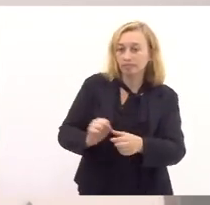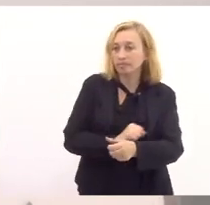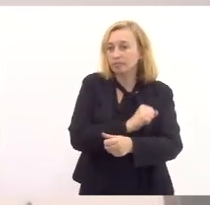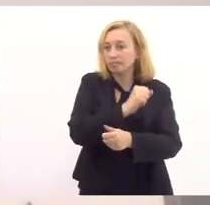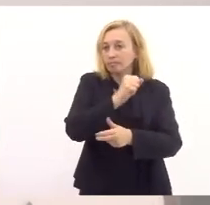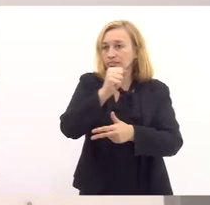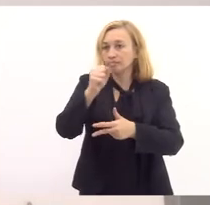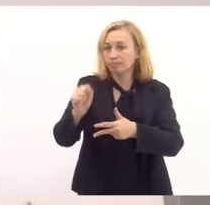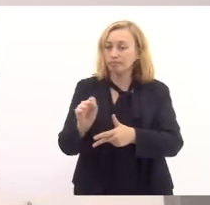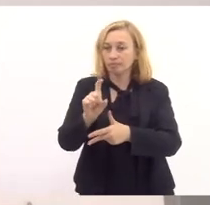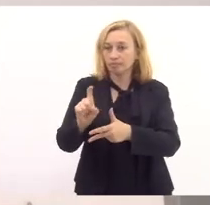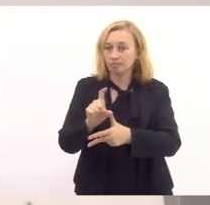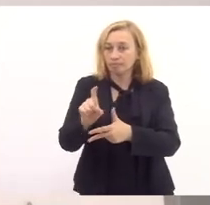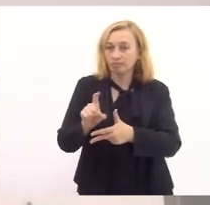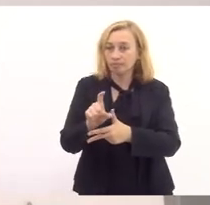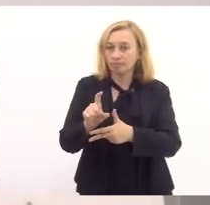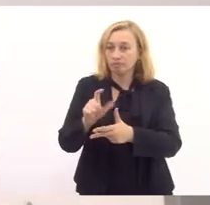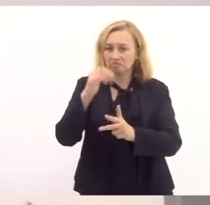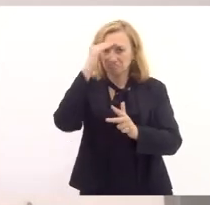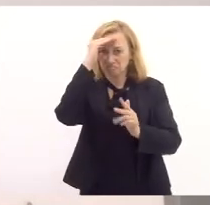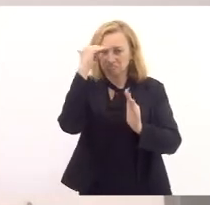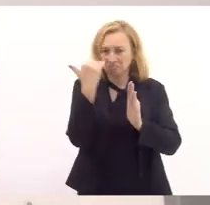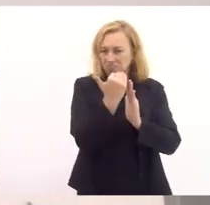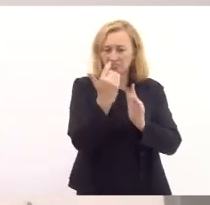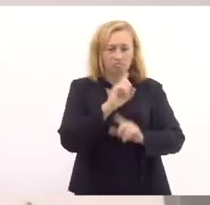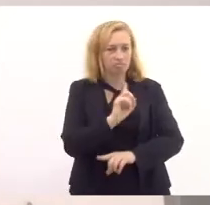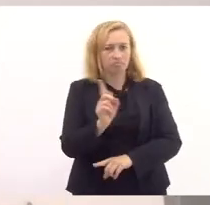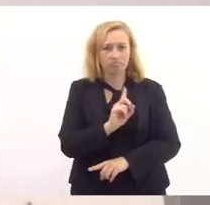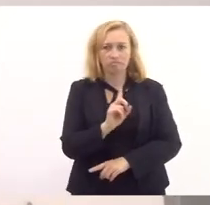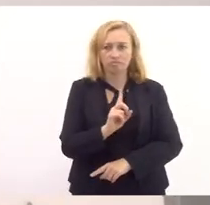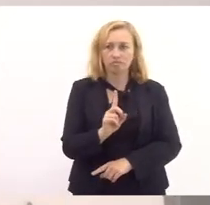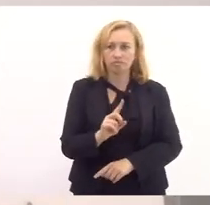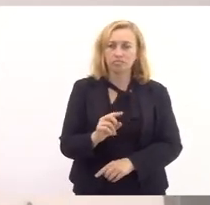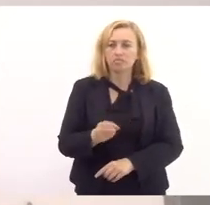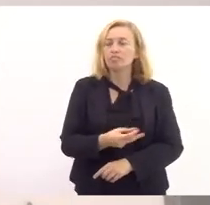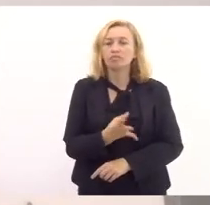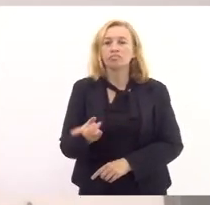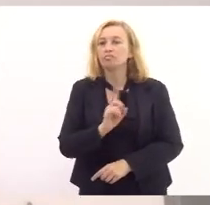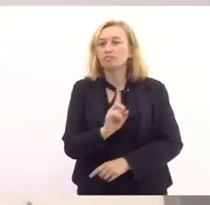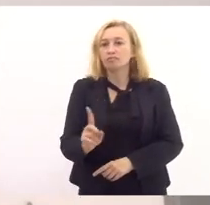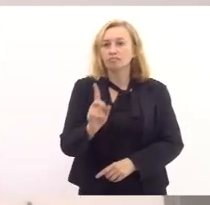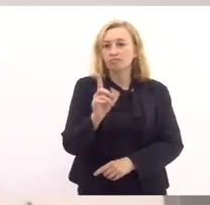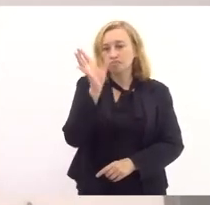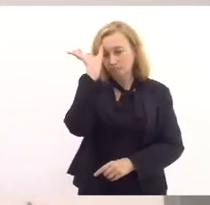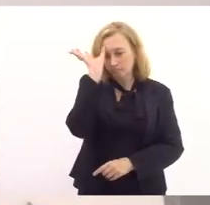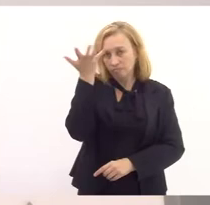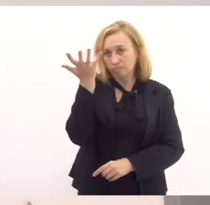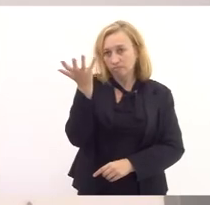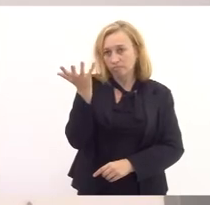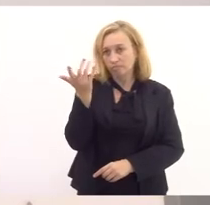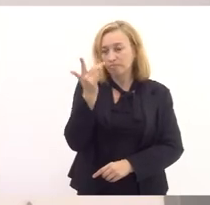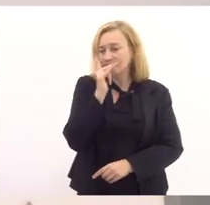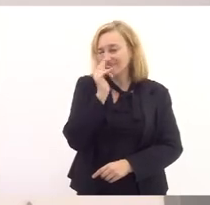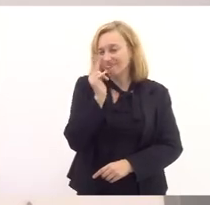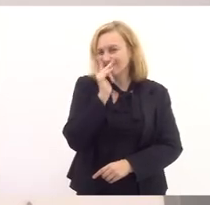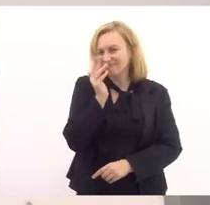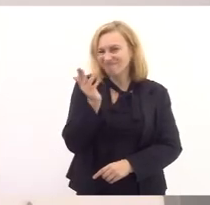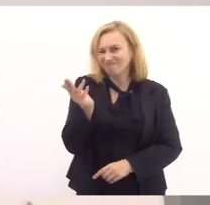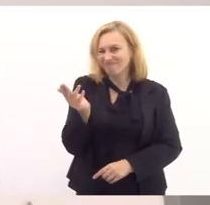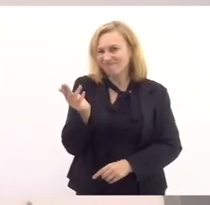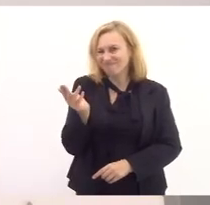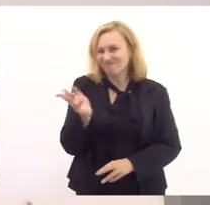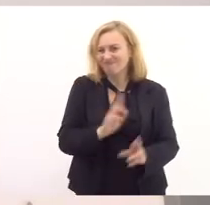obediência nenhuma ao Poder Executivo. Porque também, enquanto isso não for resolvido, parece que